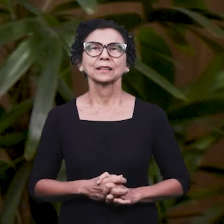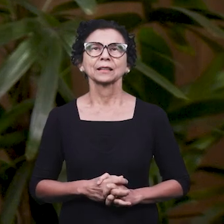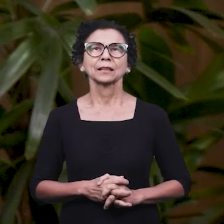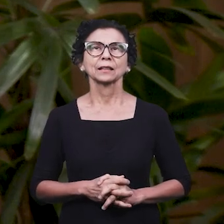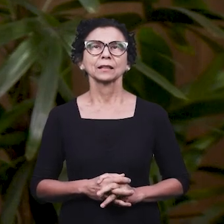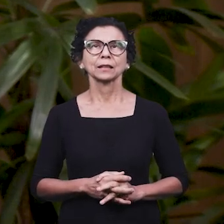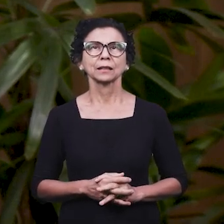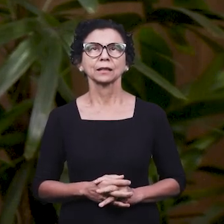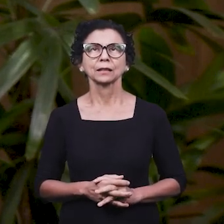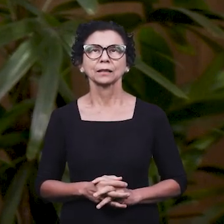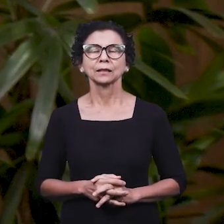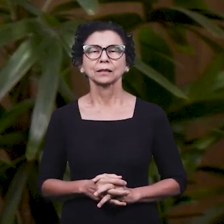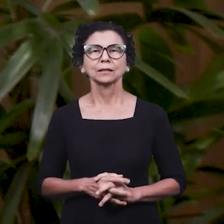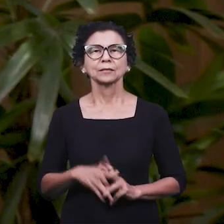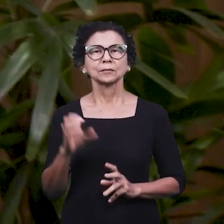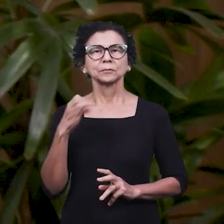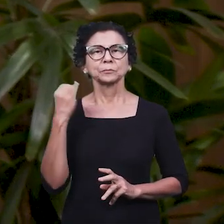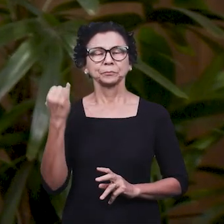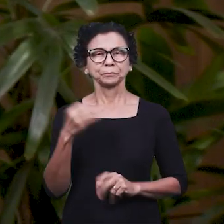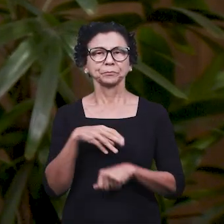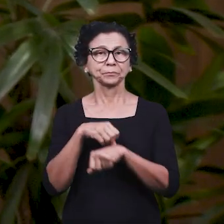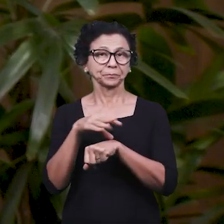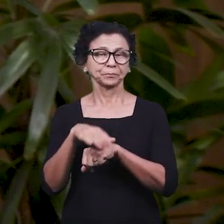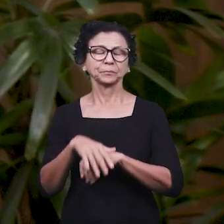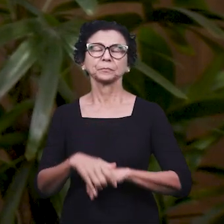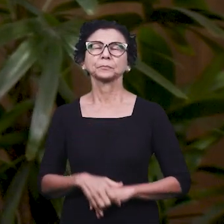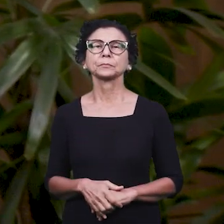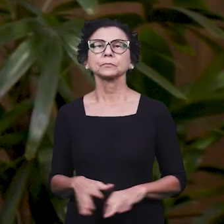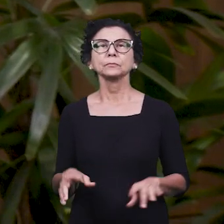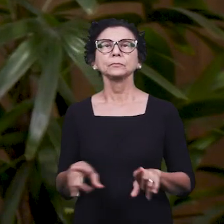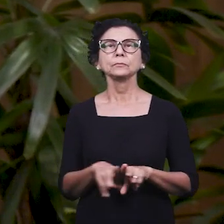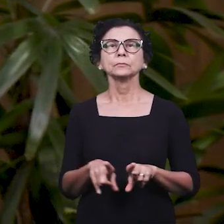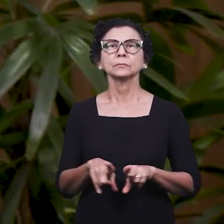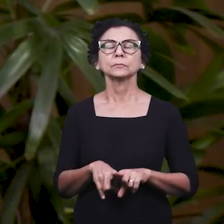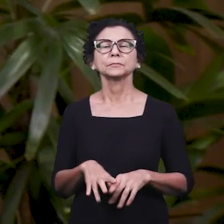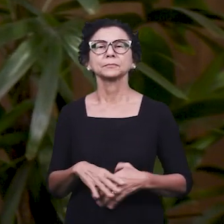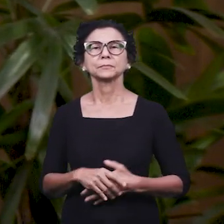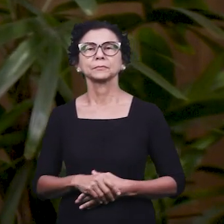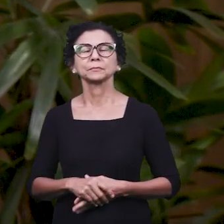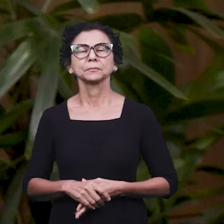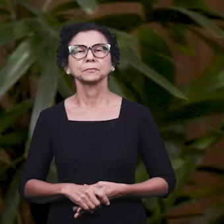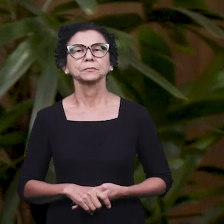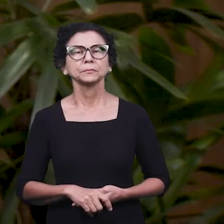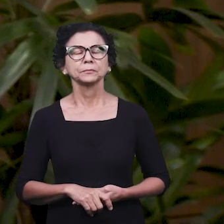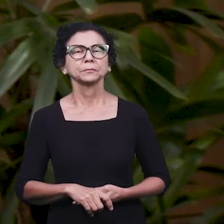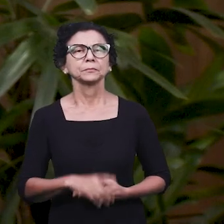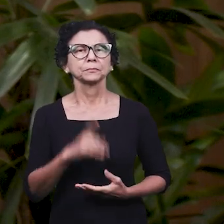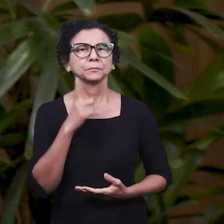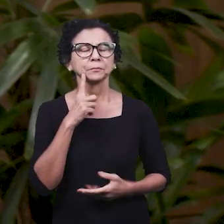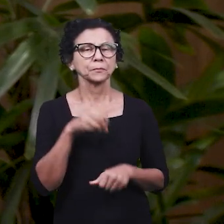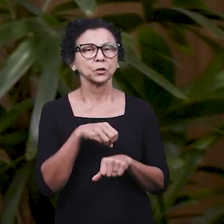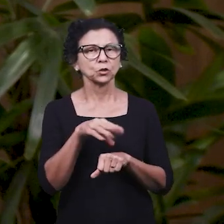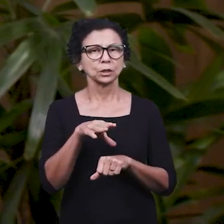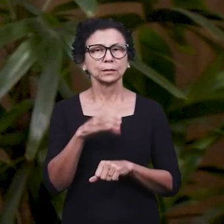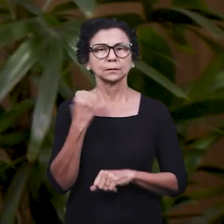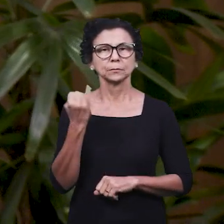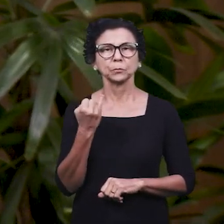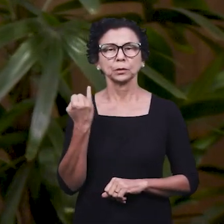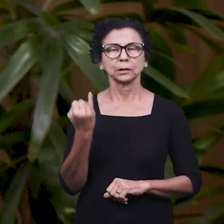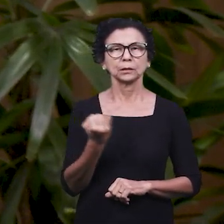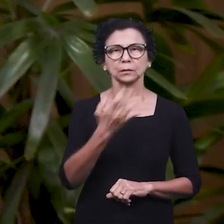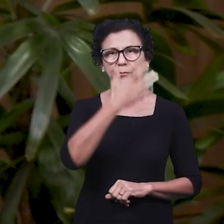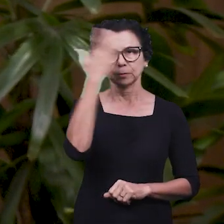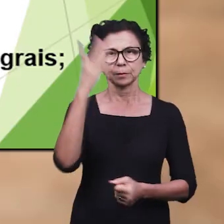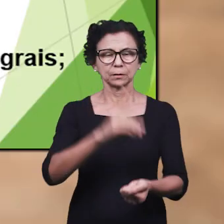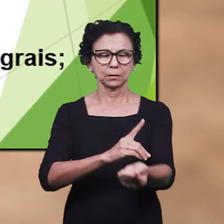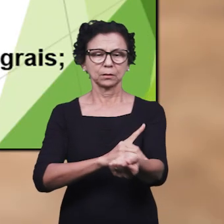temas tão preciosos, né? E nós separamos também aqui algumas dicas, né, que eu acho importante para aqueles que